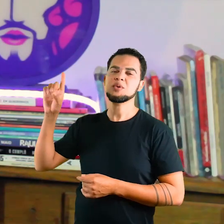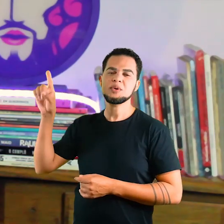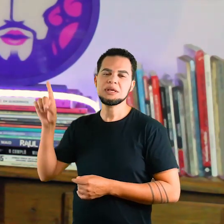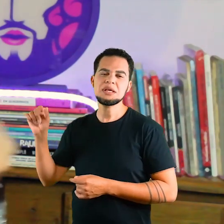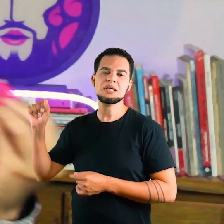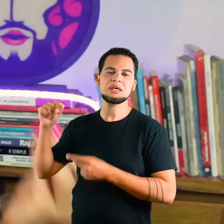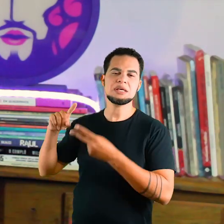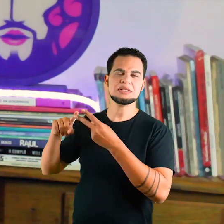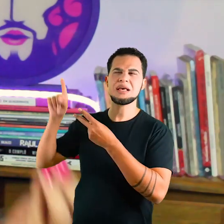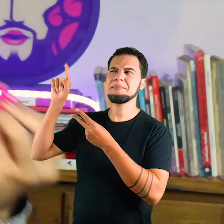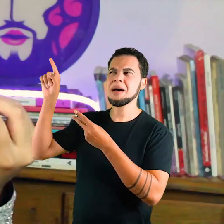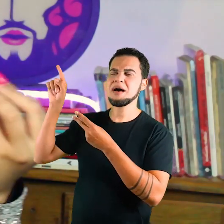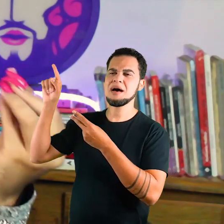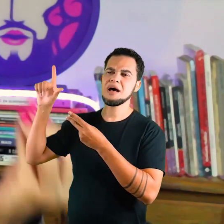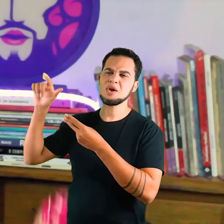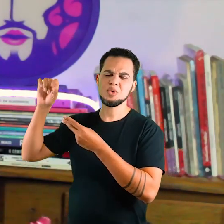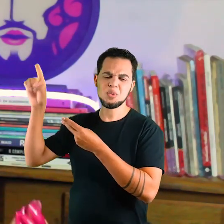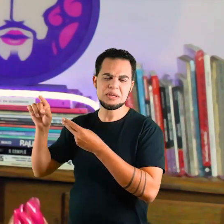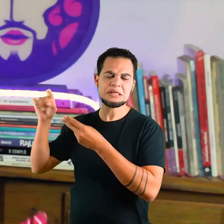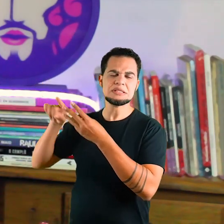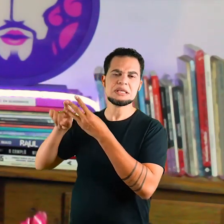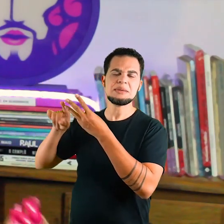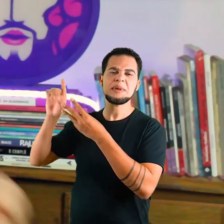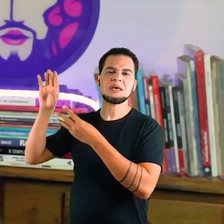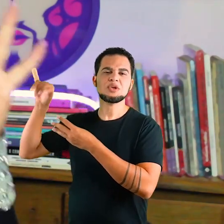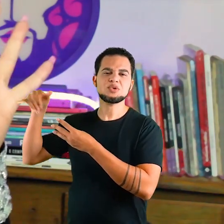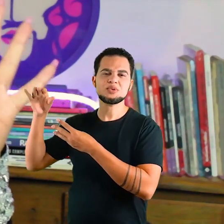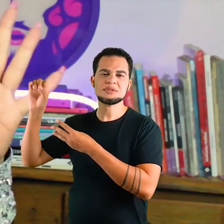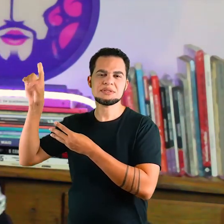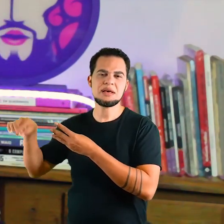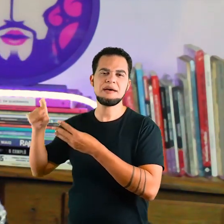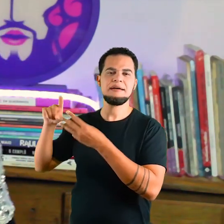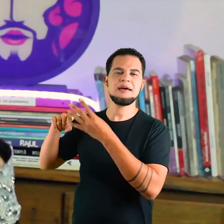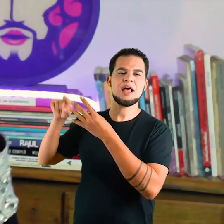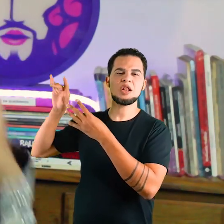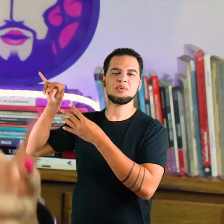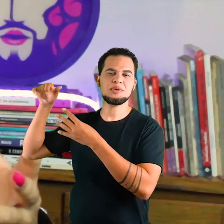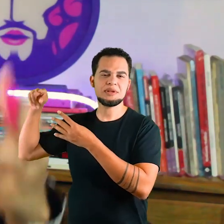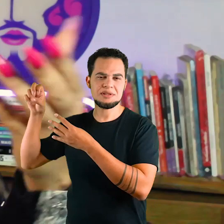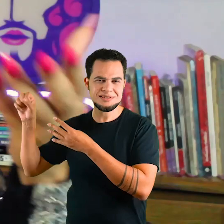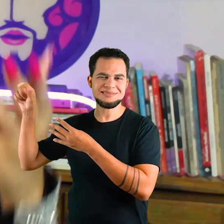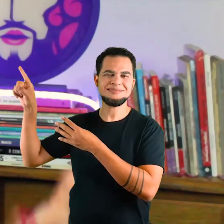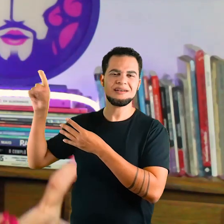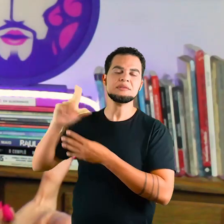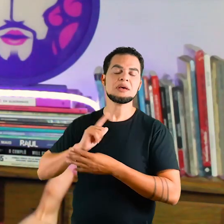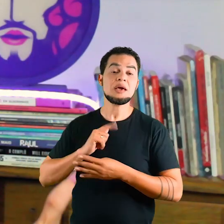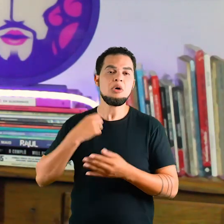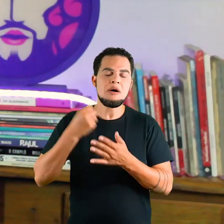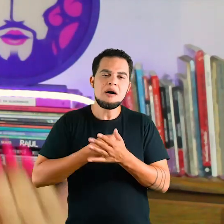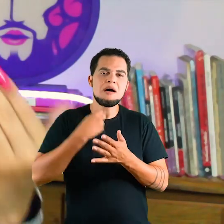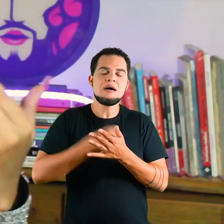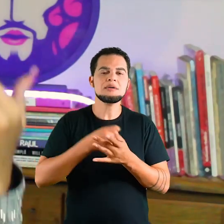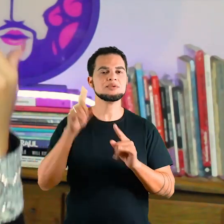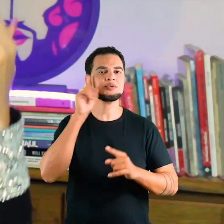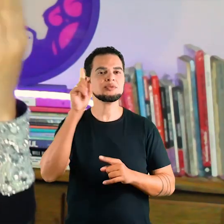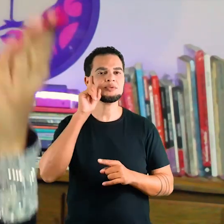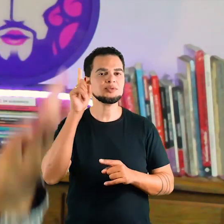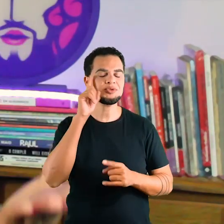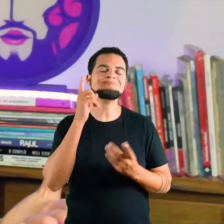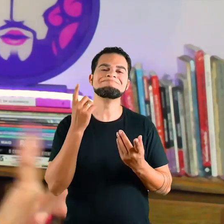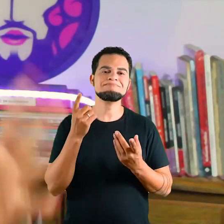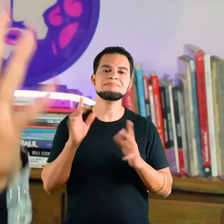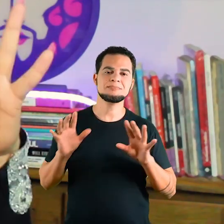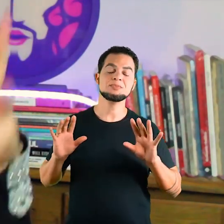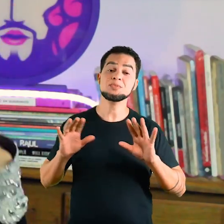Maria Lacerda de Moura e o José Oiticica. Enfim, eu luto todo dia pelo fim do capitalismo, por um mundo livre